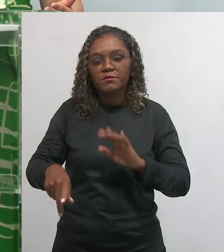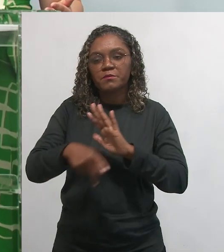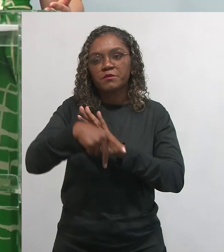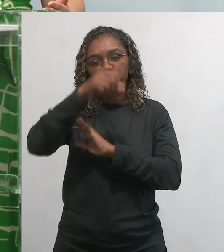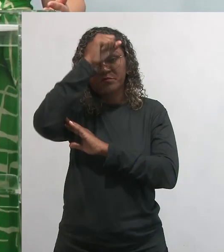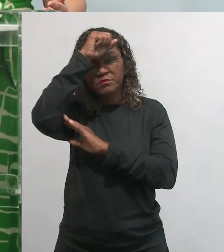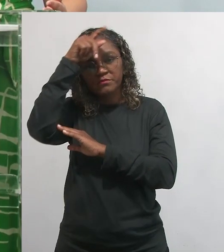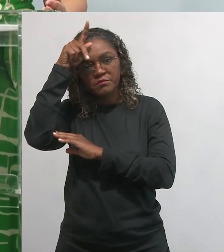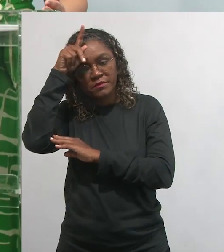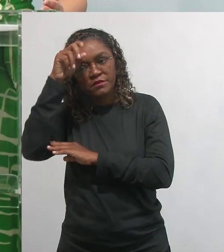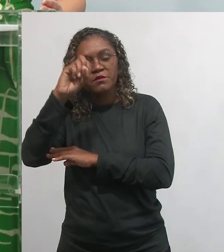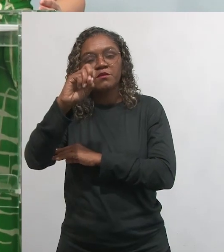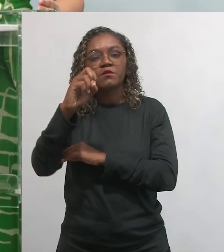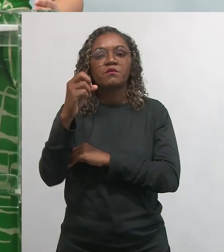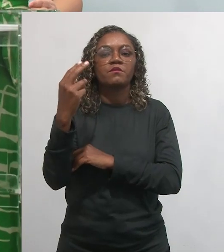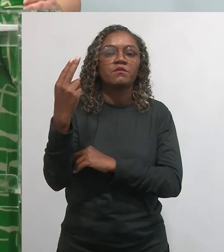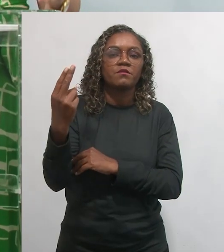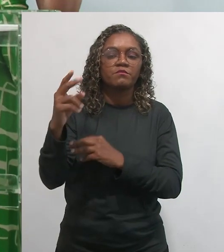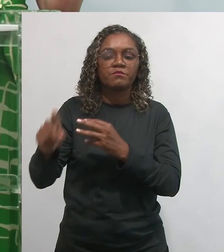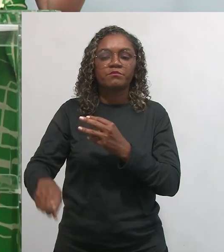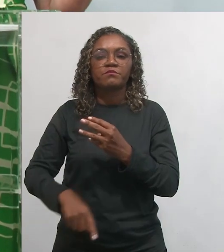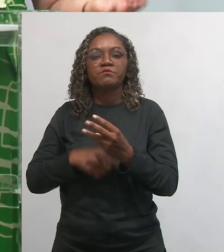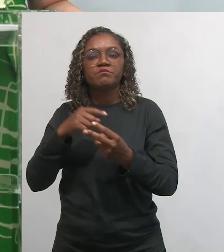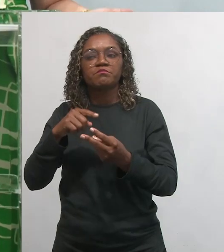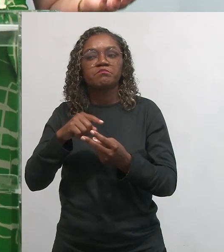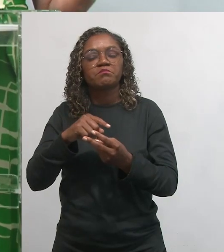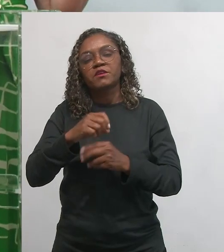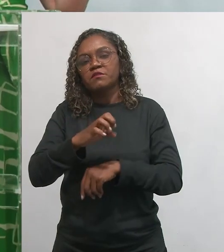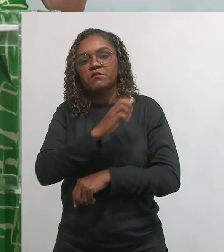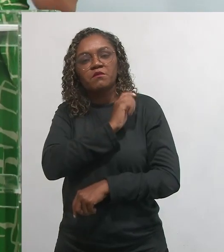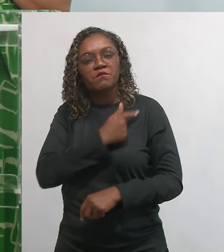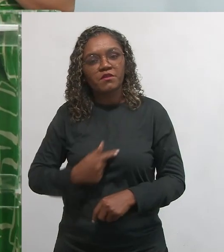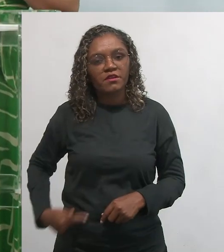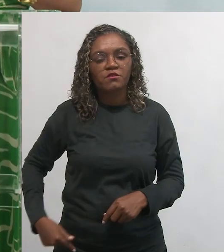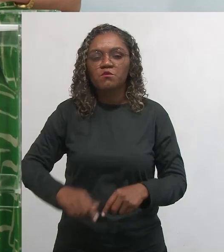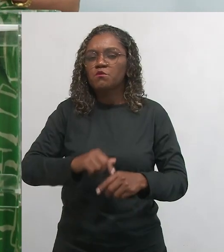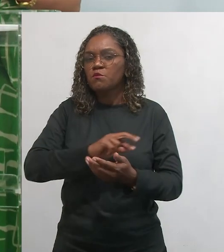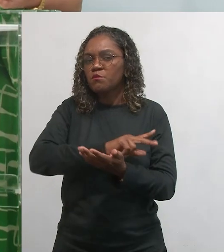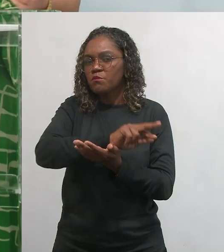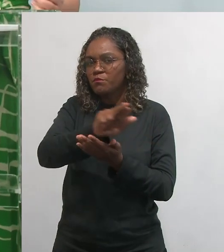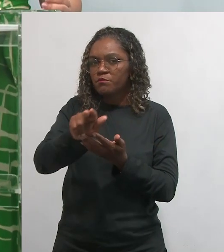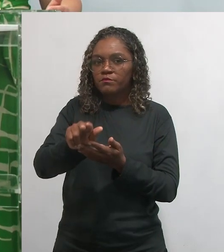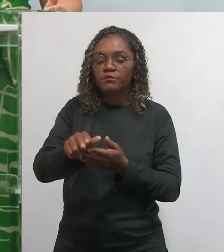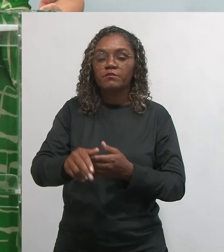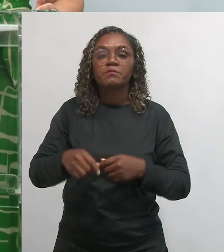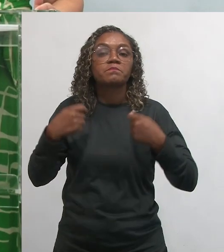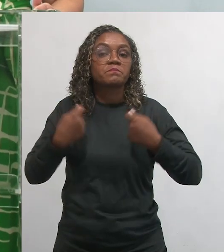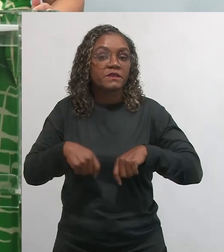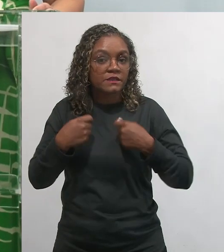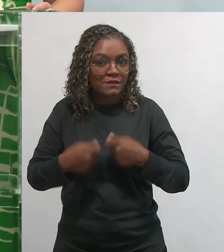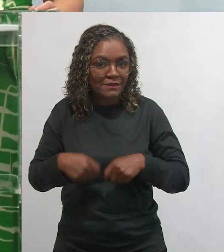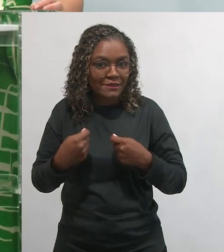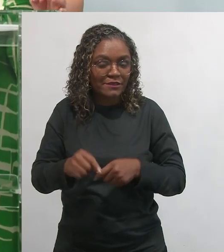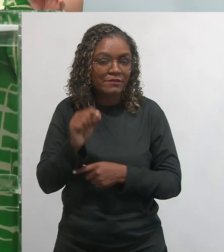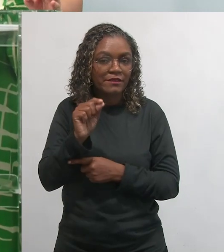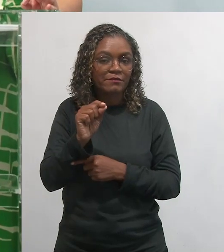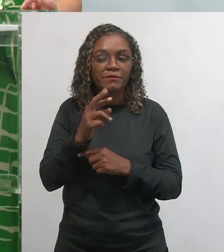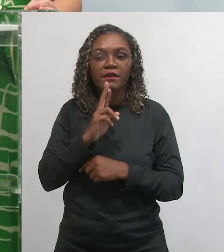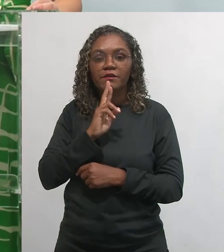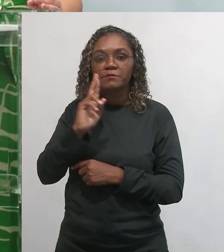recursos do sistema no qual ele está interligado, seja ele de ordem municipal, seja ele de ordem estadual, e